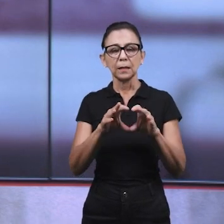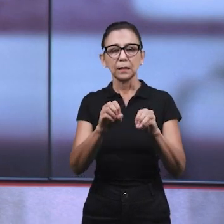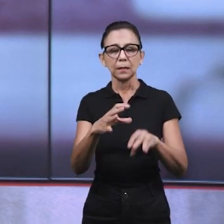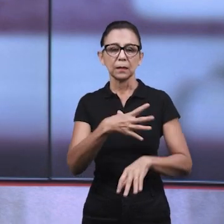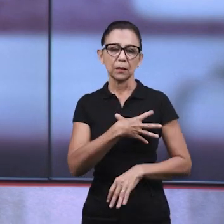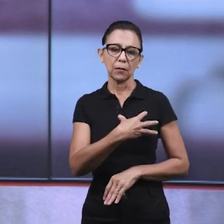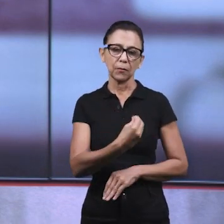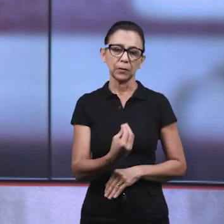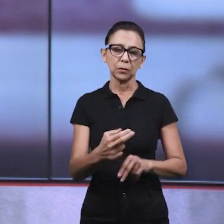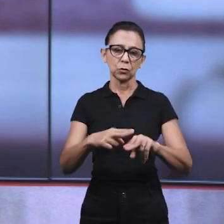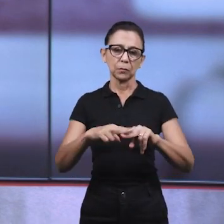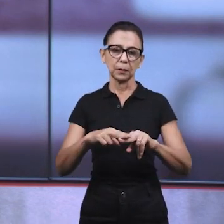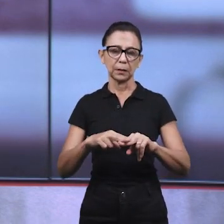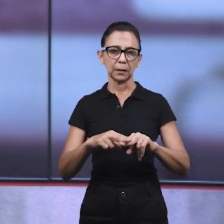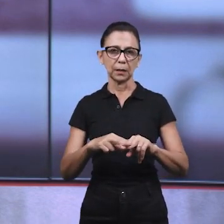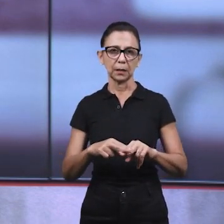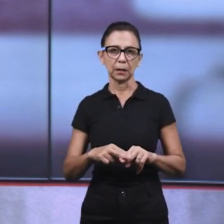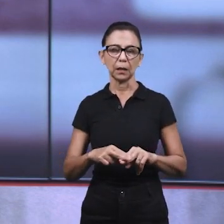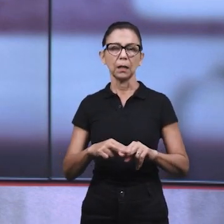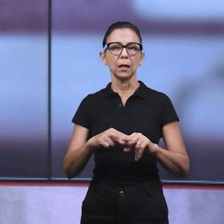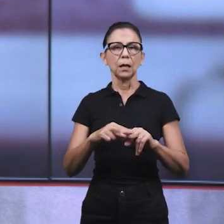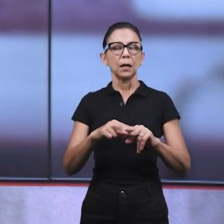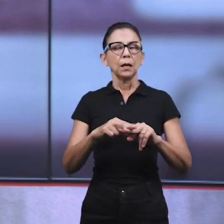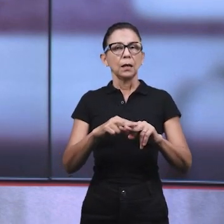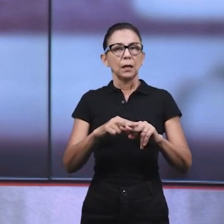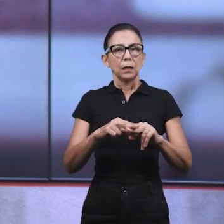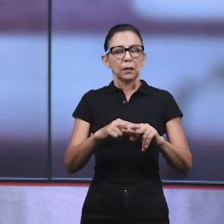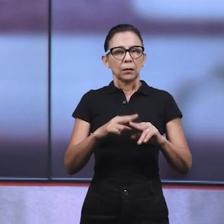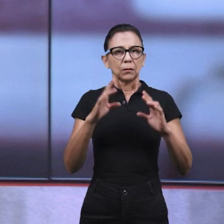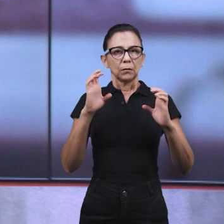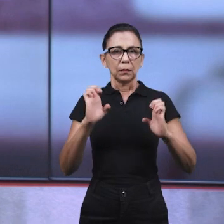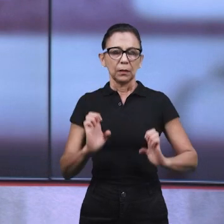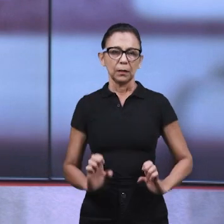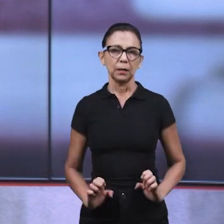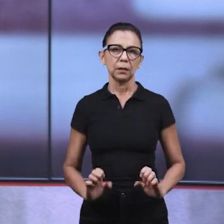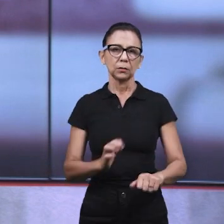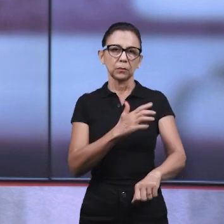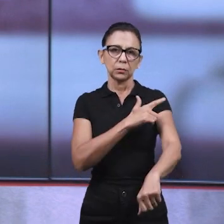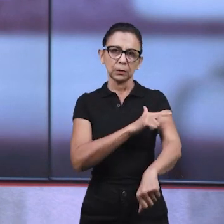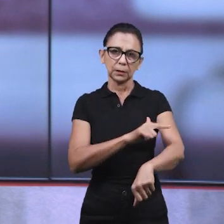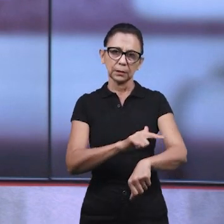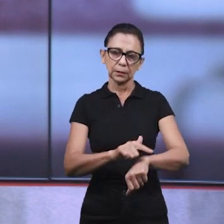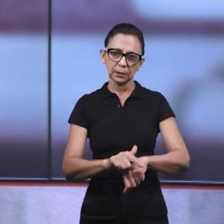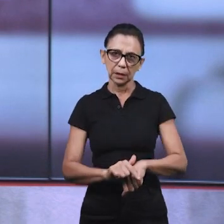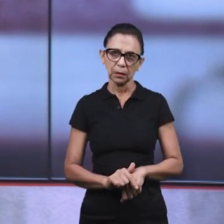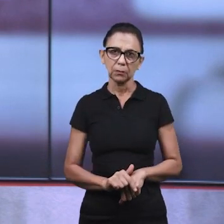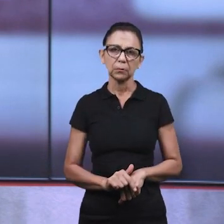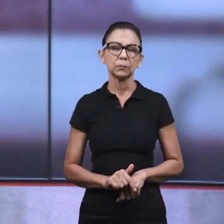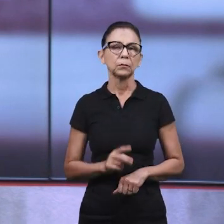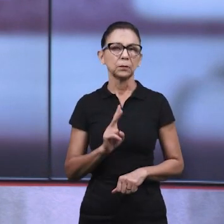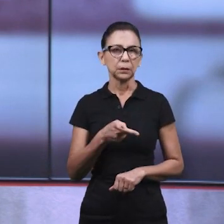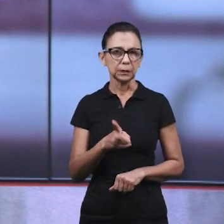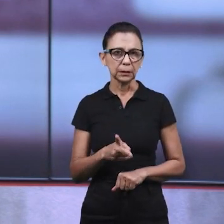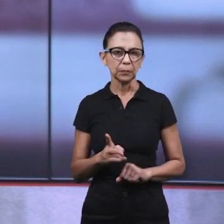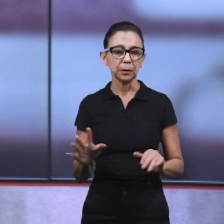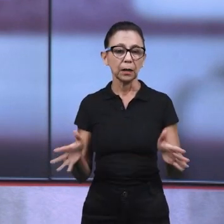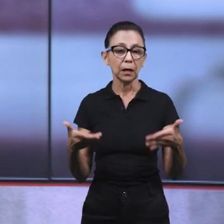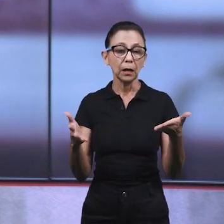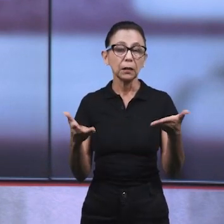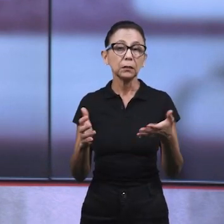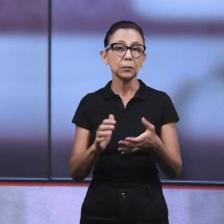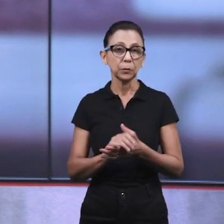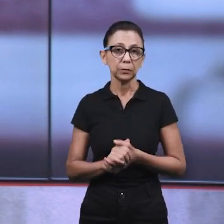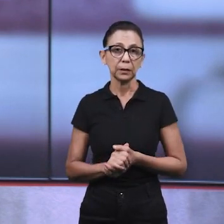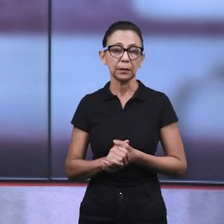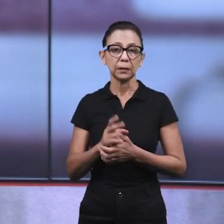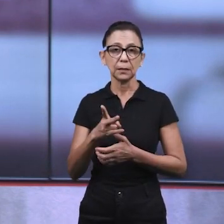filhos, edificar, motivar, promover alegria, ânimo e gratidão. Para conseguirmos